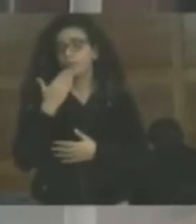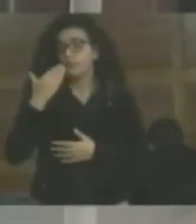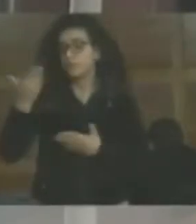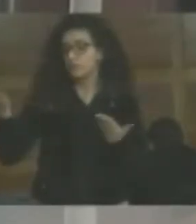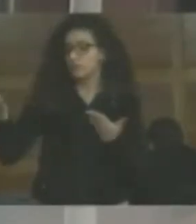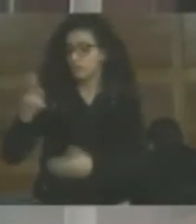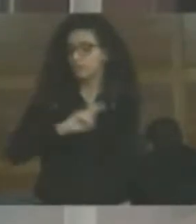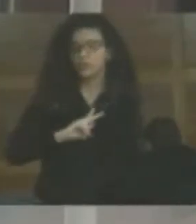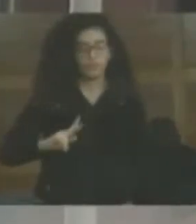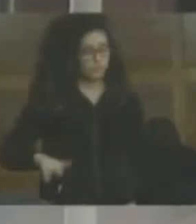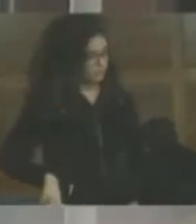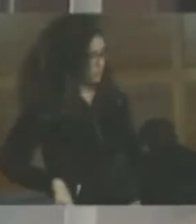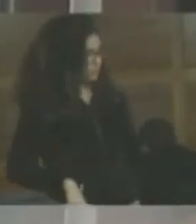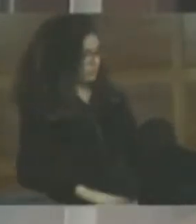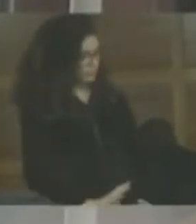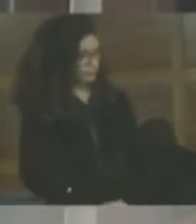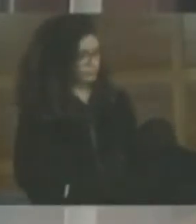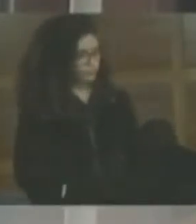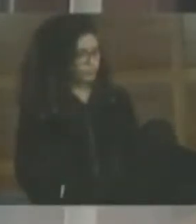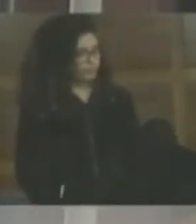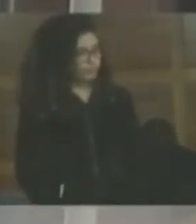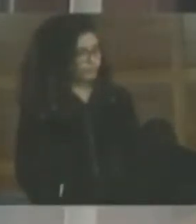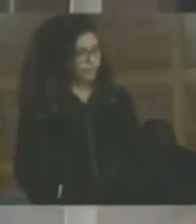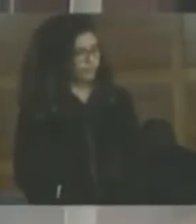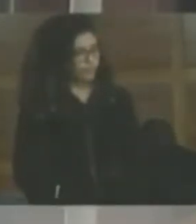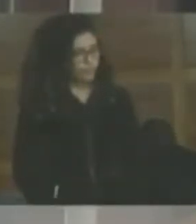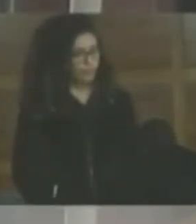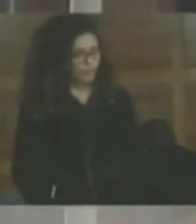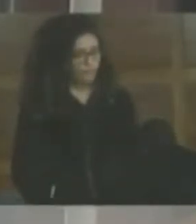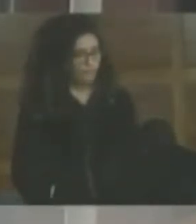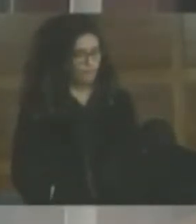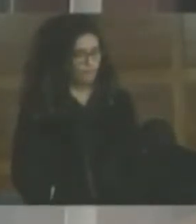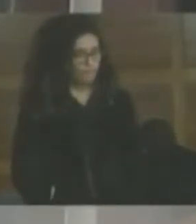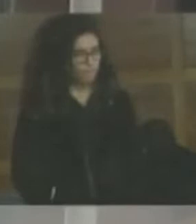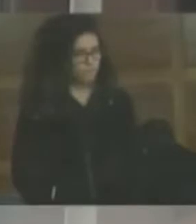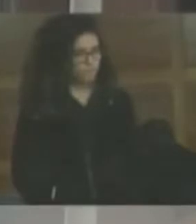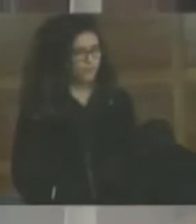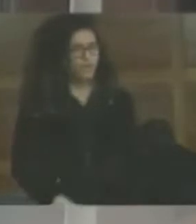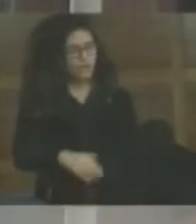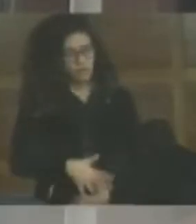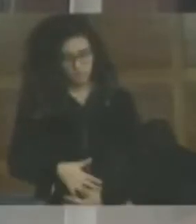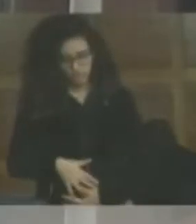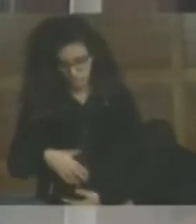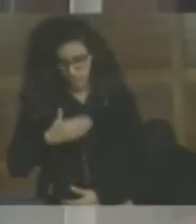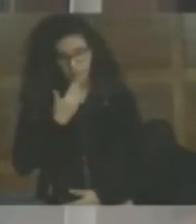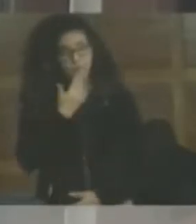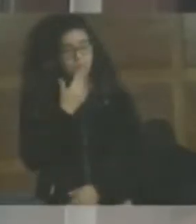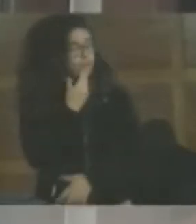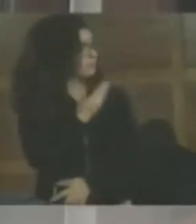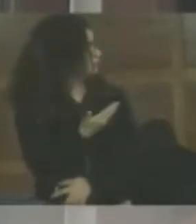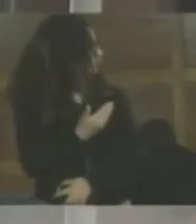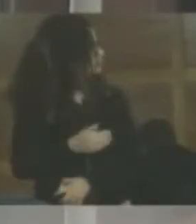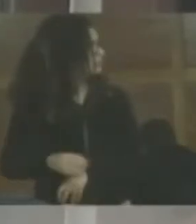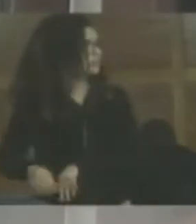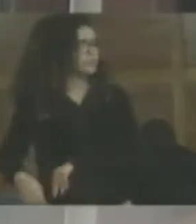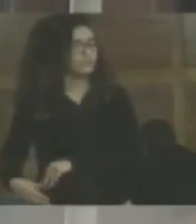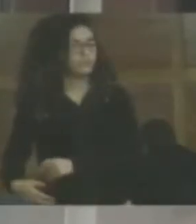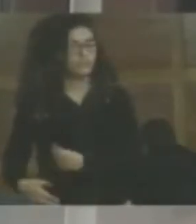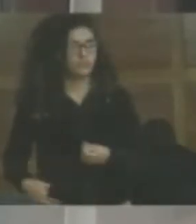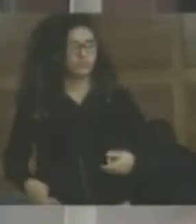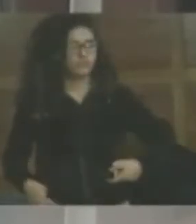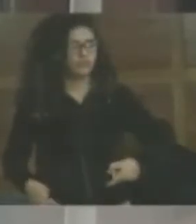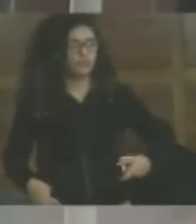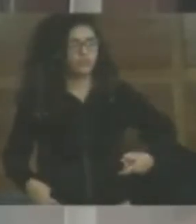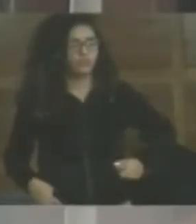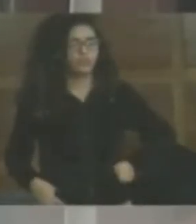com indicação, dizendo aqui, pedindo um transporte, a disposição de